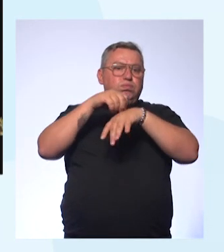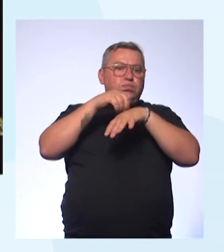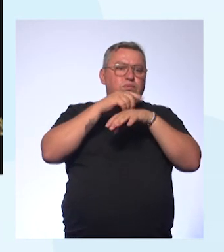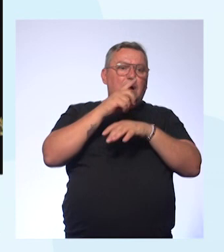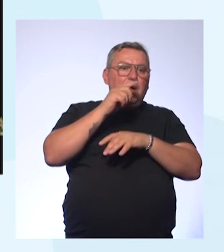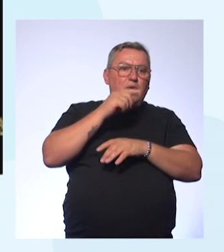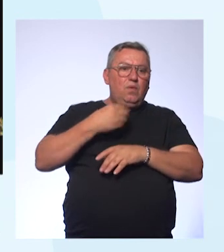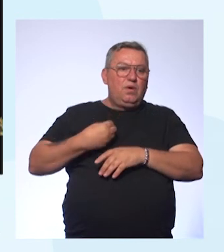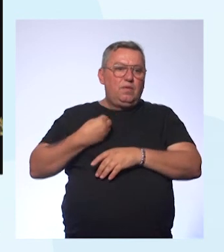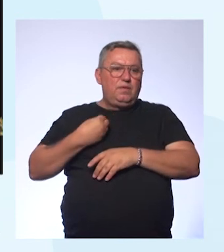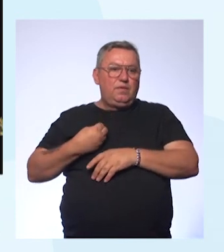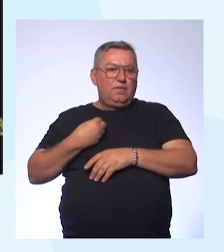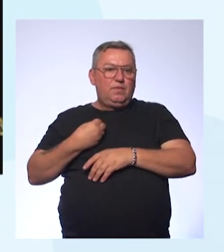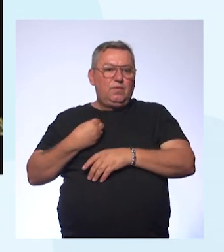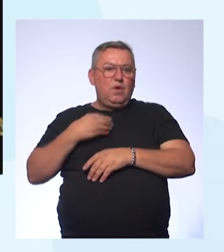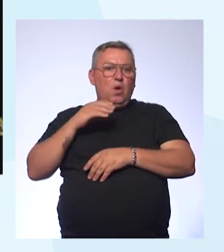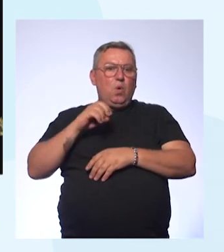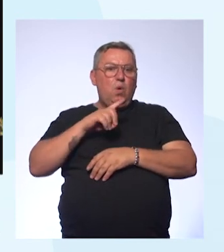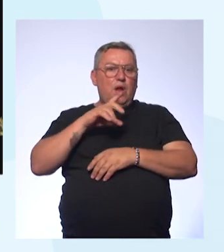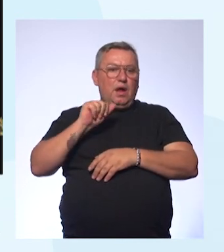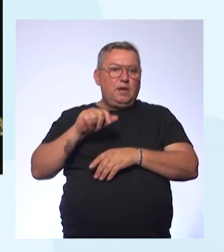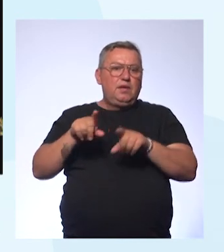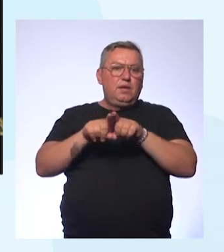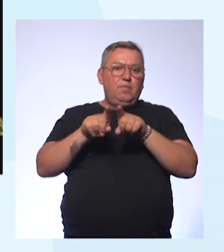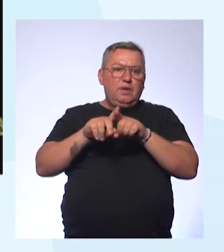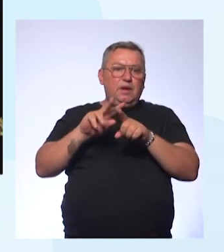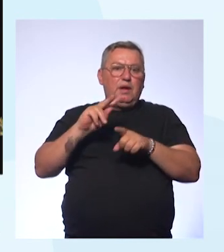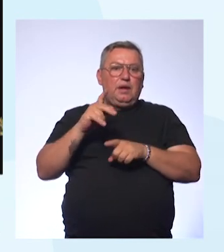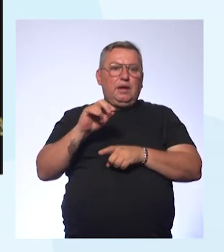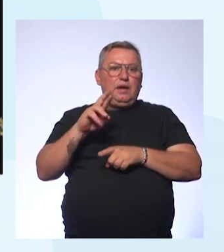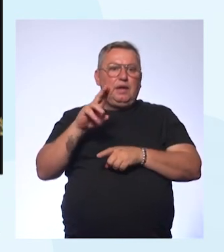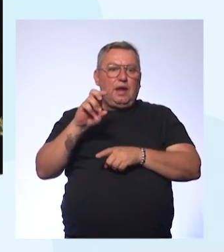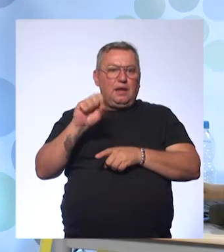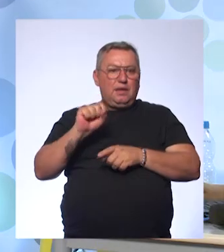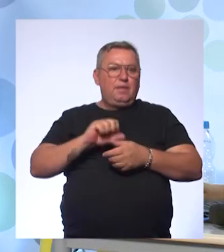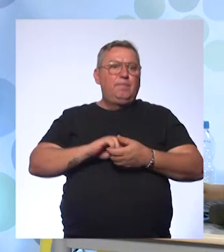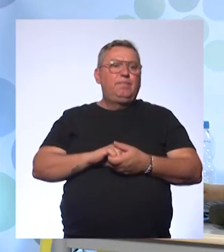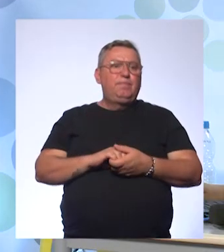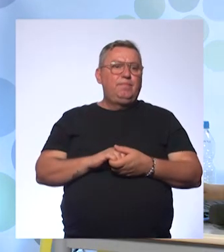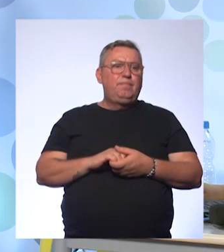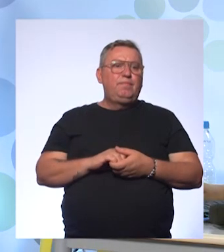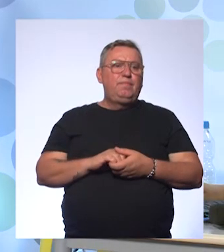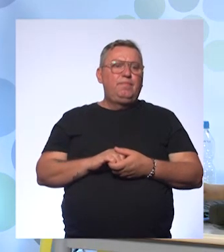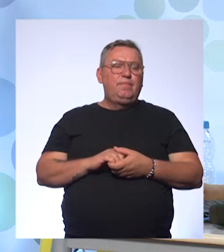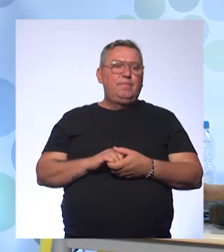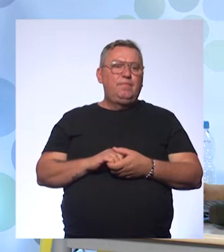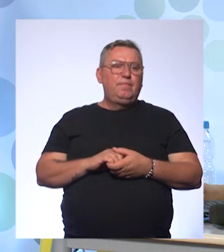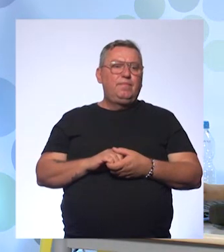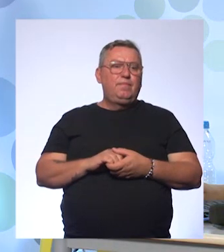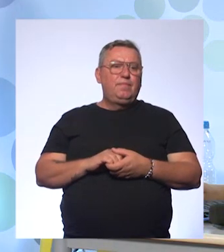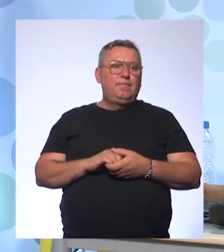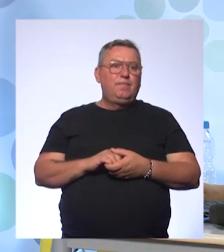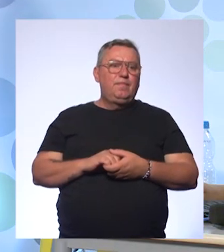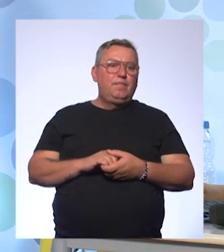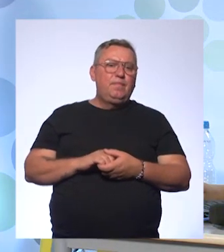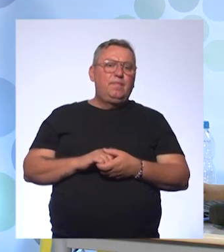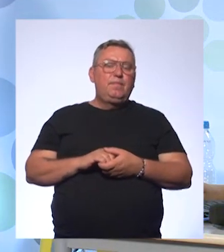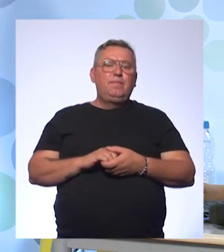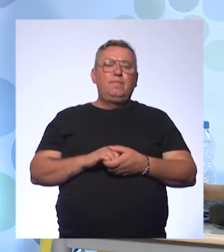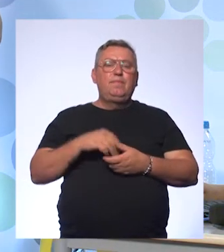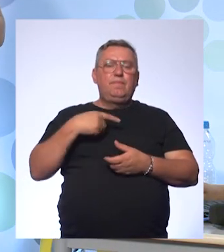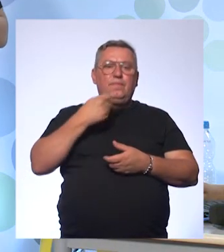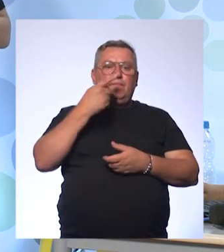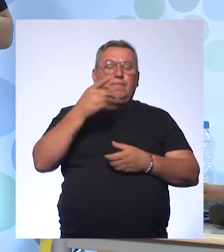águas-vivas, as anêmonas, os corais aí e as hidras. Então, vamos falar um pouquinho